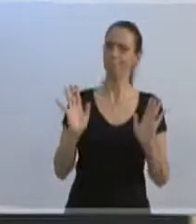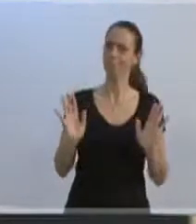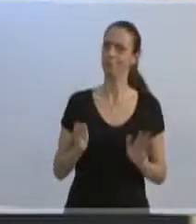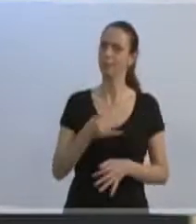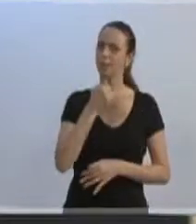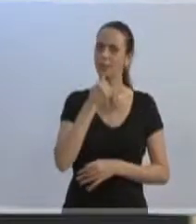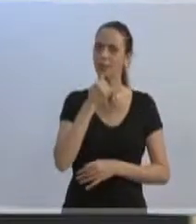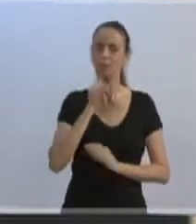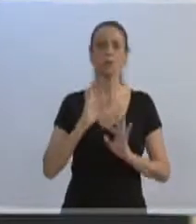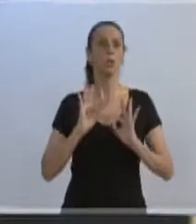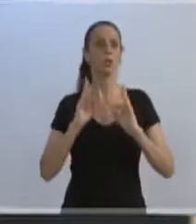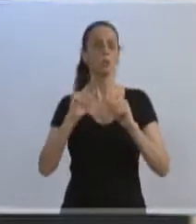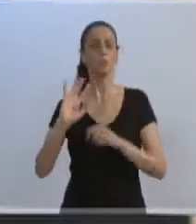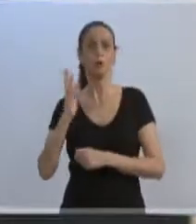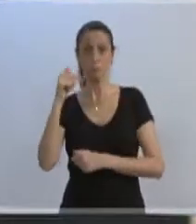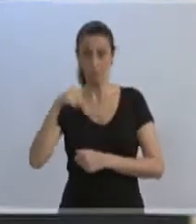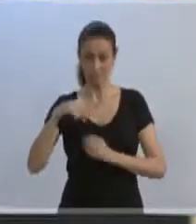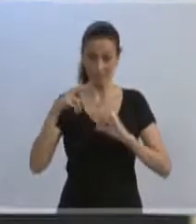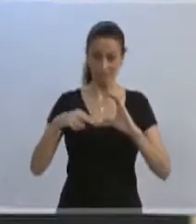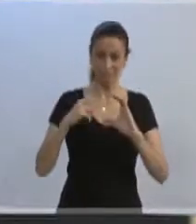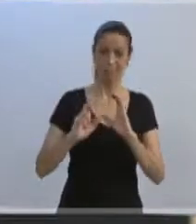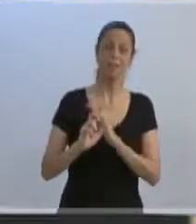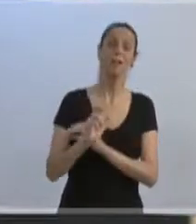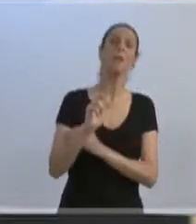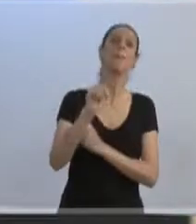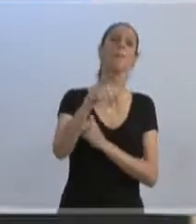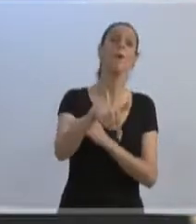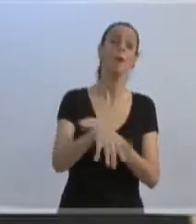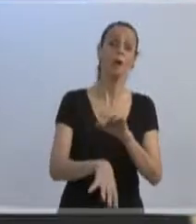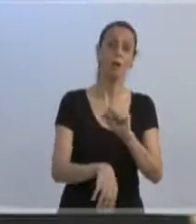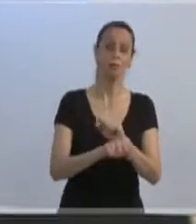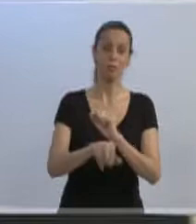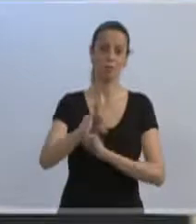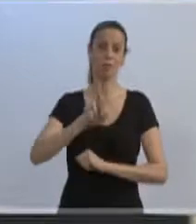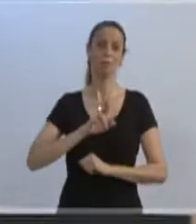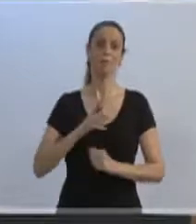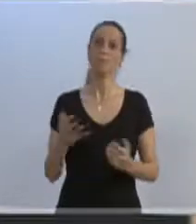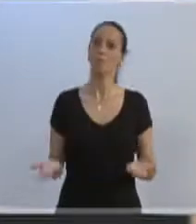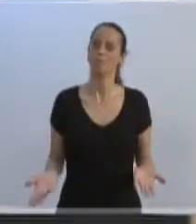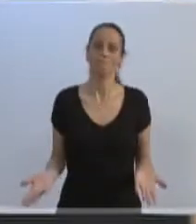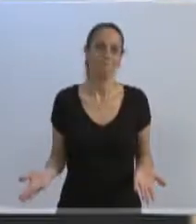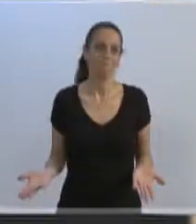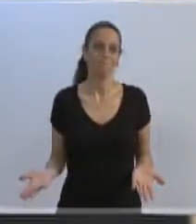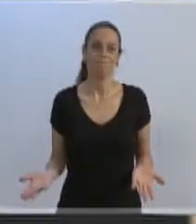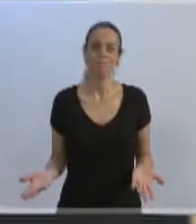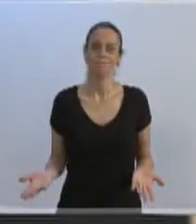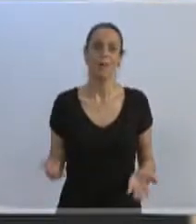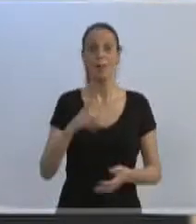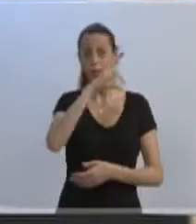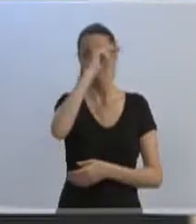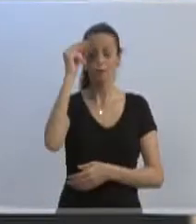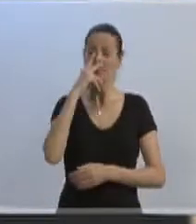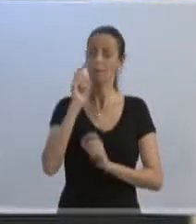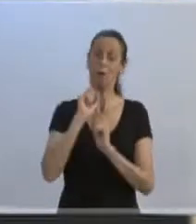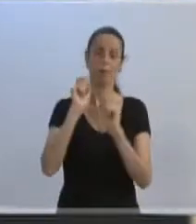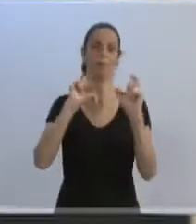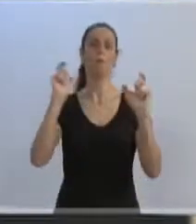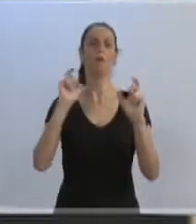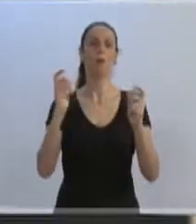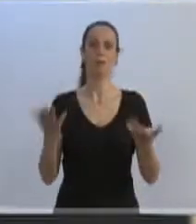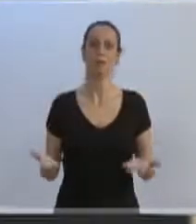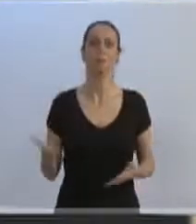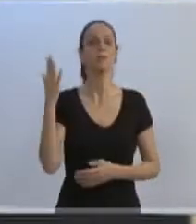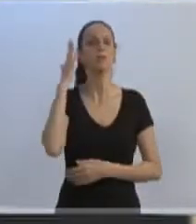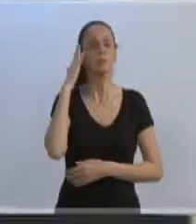o que acontece aqui é só depois é que a o levante do que as manifestações nesta tribuna aqui aí o executivo a corda mas eu tenho certeza